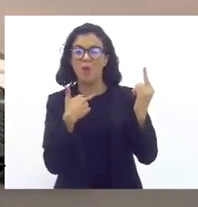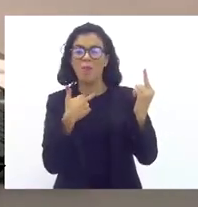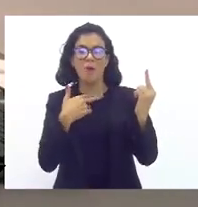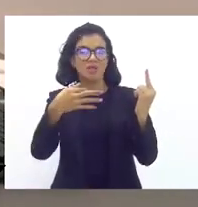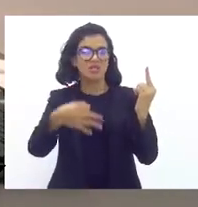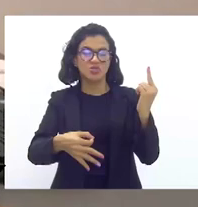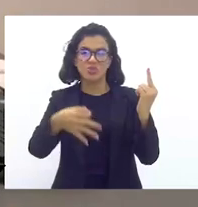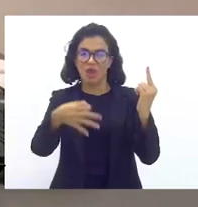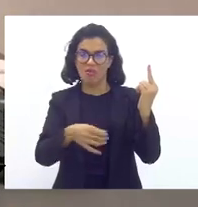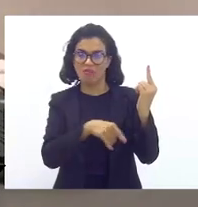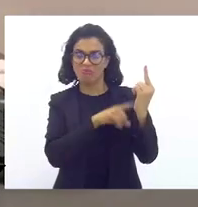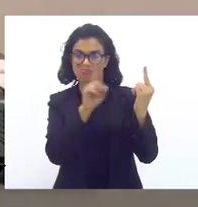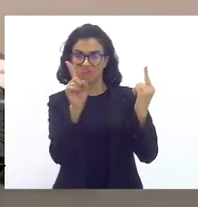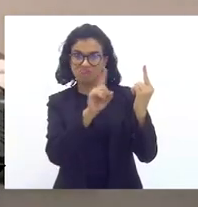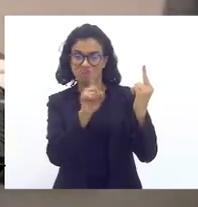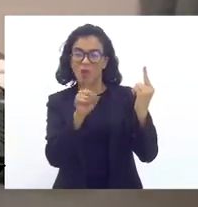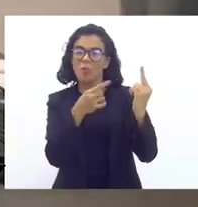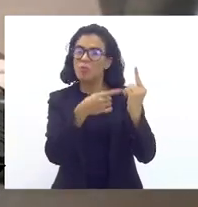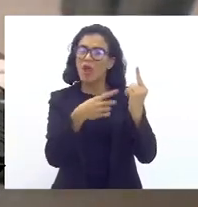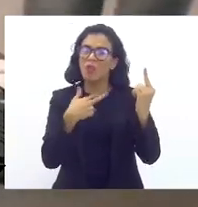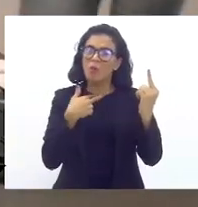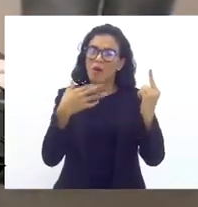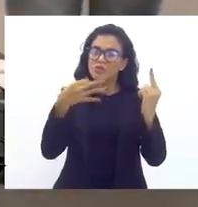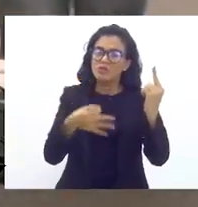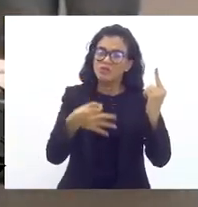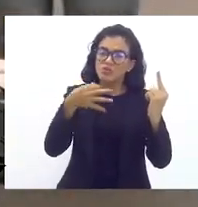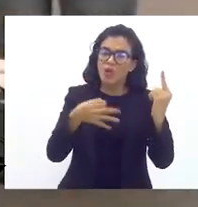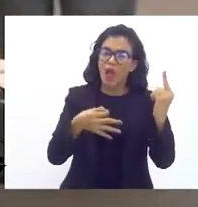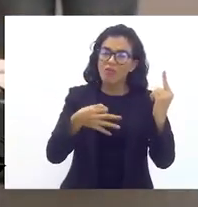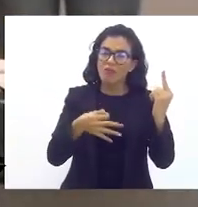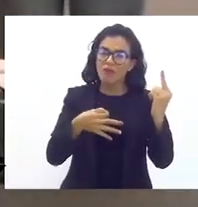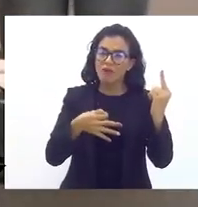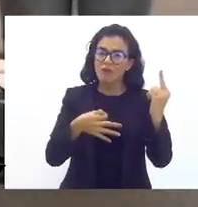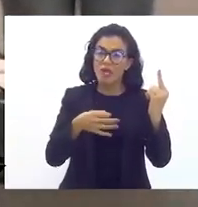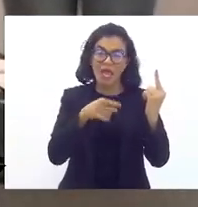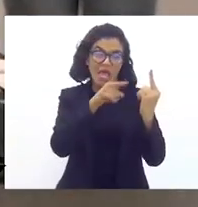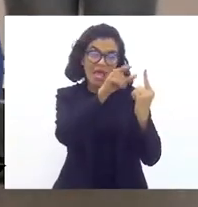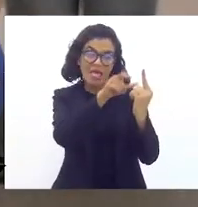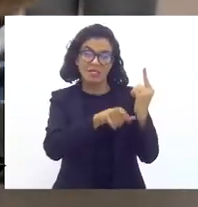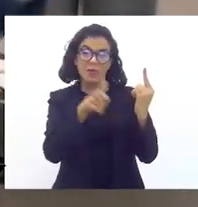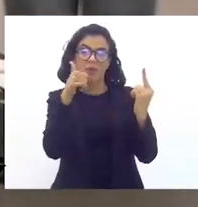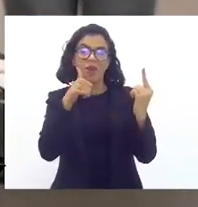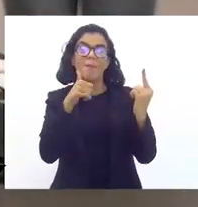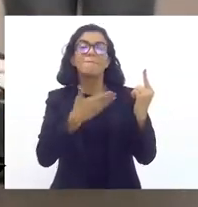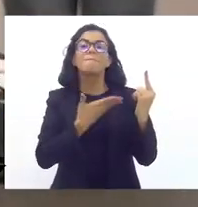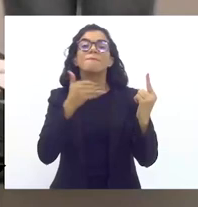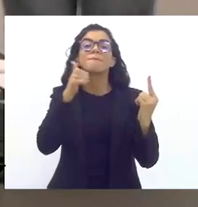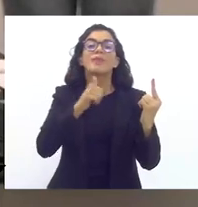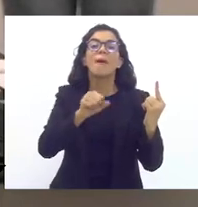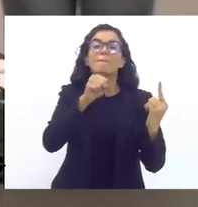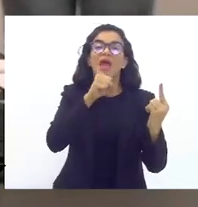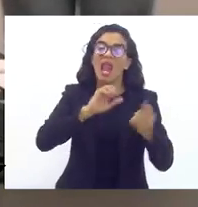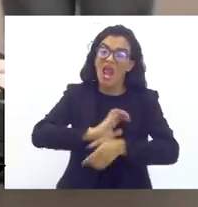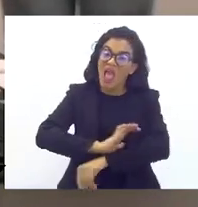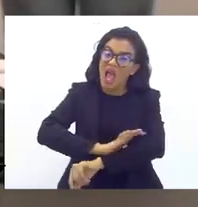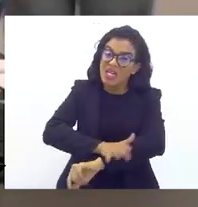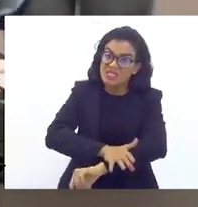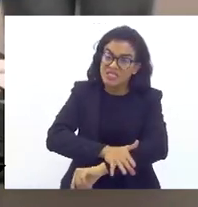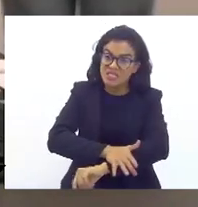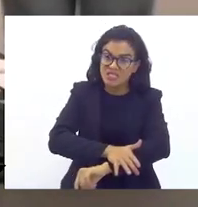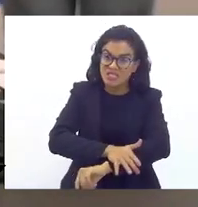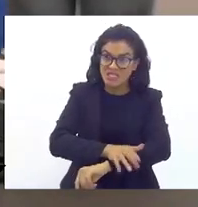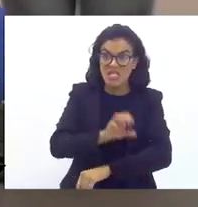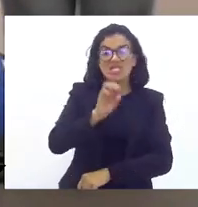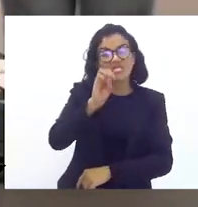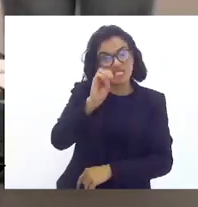E aí a pessoa falava Mas por que ela não pode ser jurada e ela falou essa mulher é minha mãe ela é uma racista Se vocês deixarem que ela seja jurada